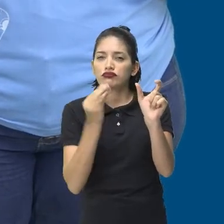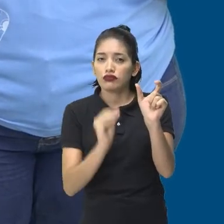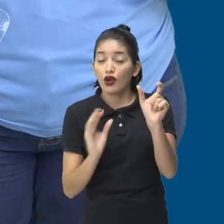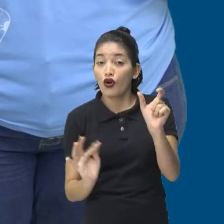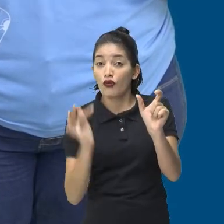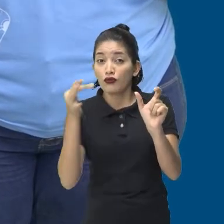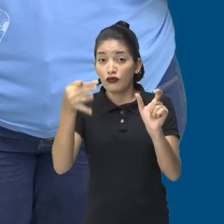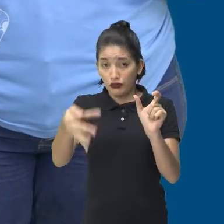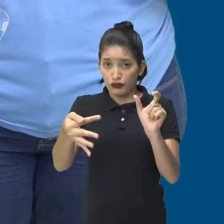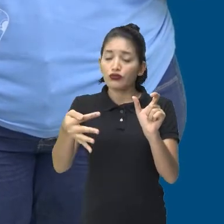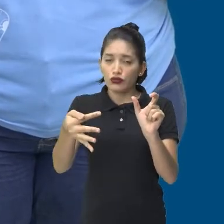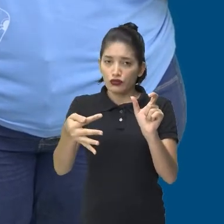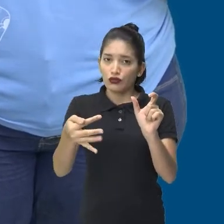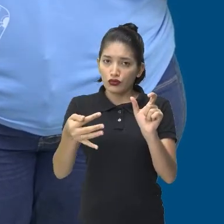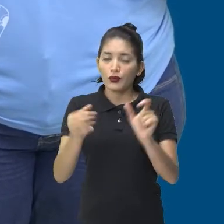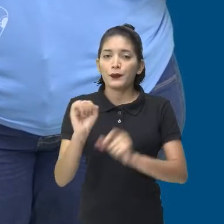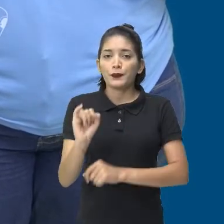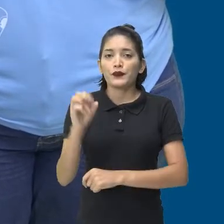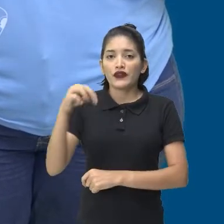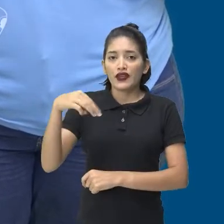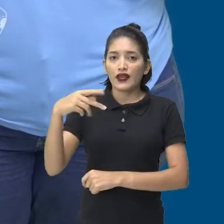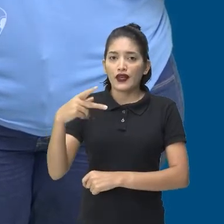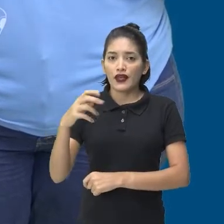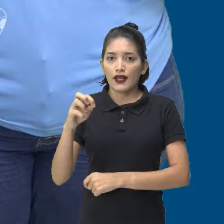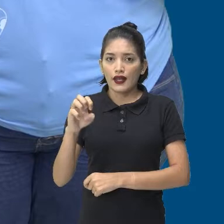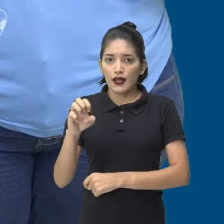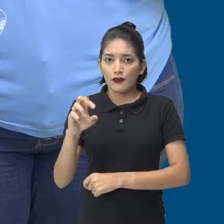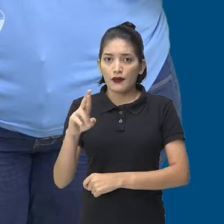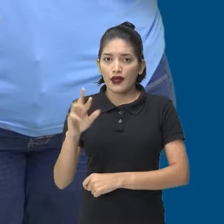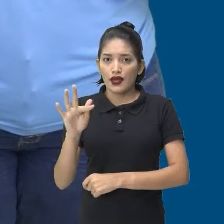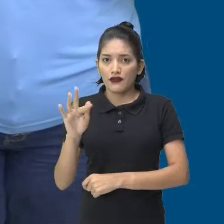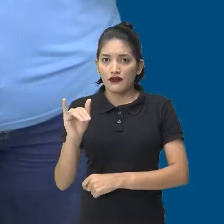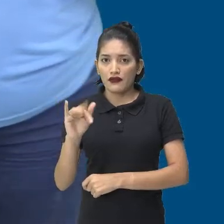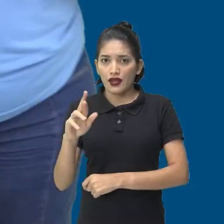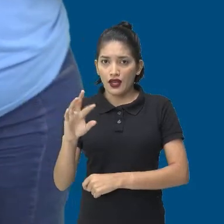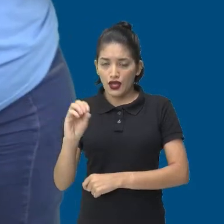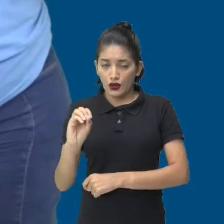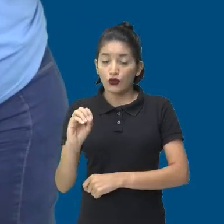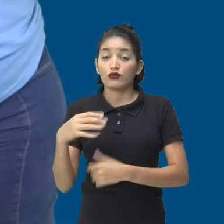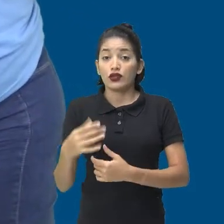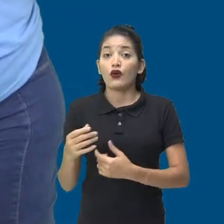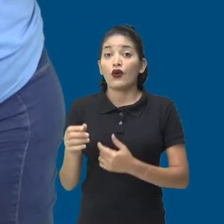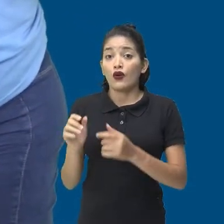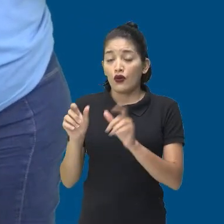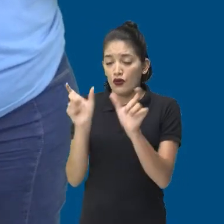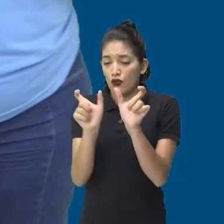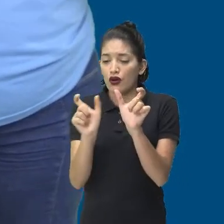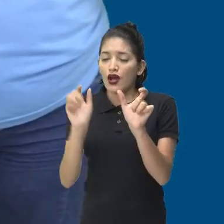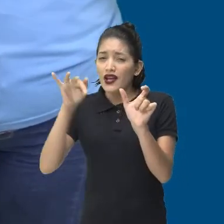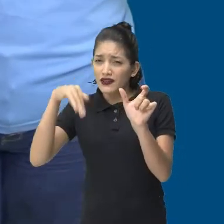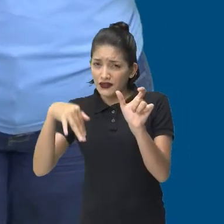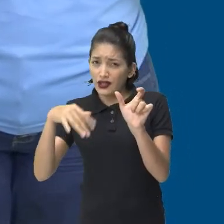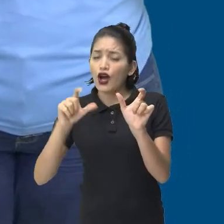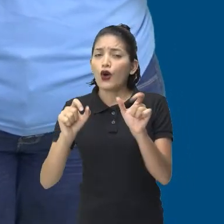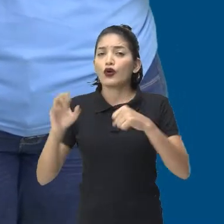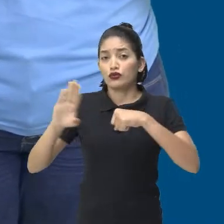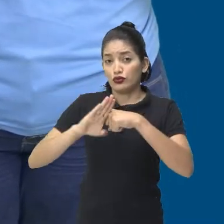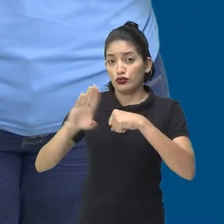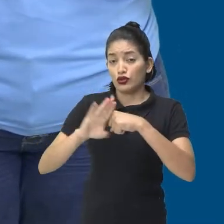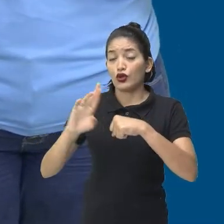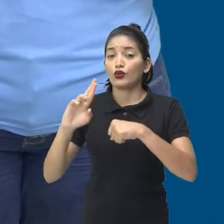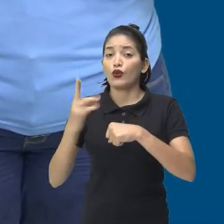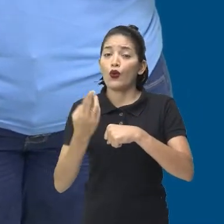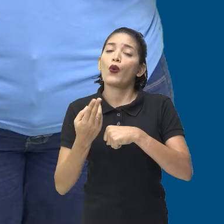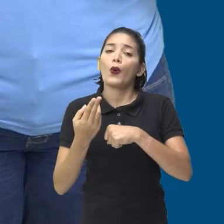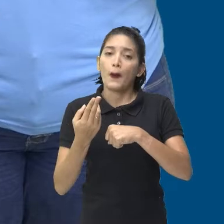do futuro imperfeito. Observe que cada terminação corresponde a um sujeito, a um pronome,